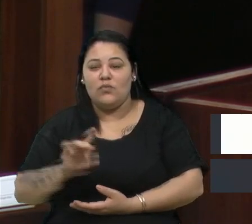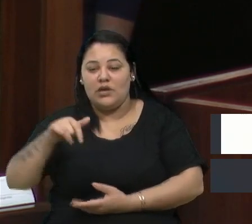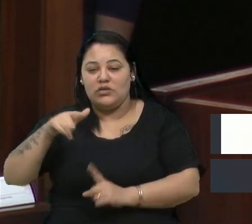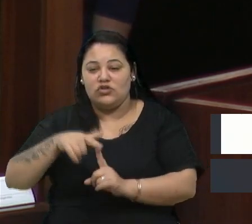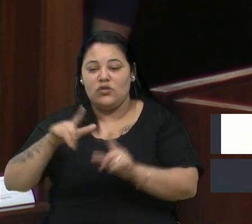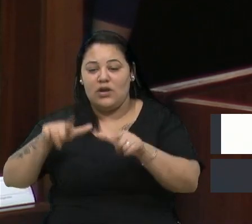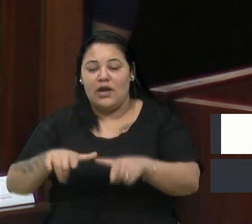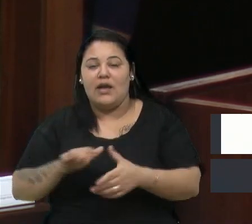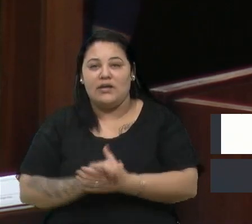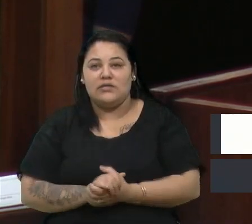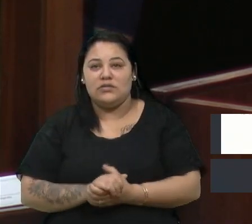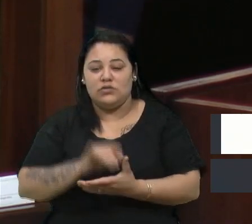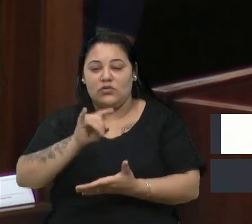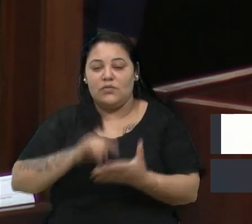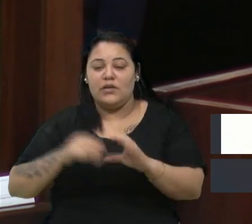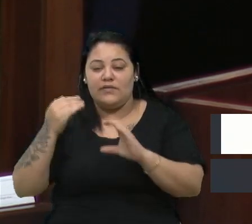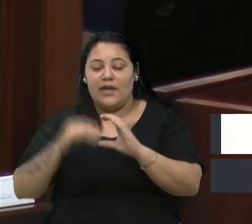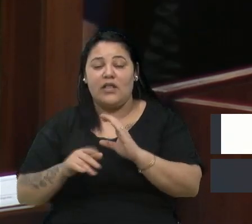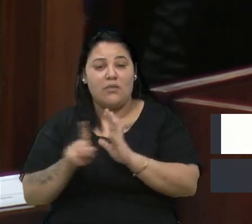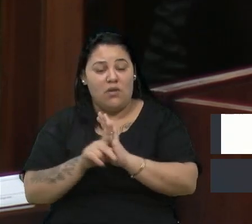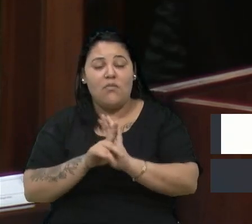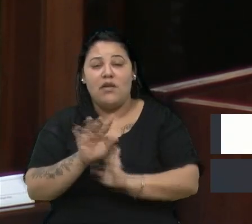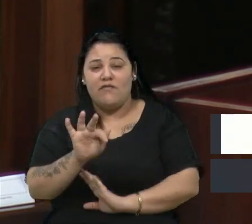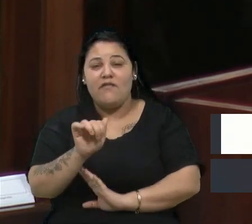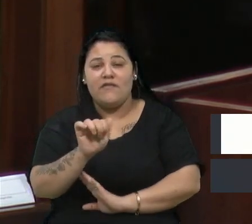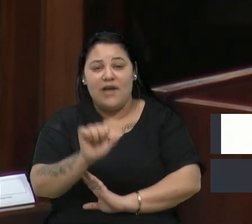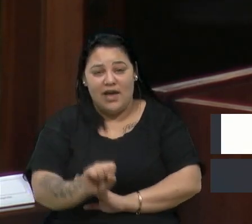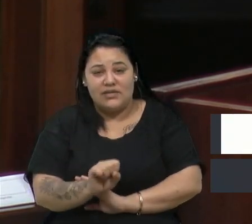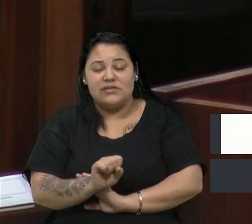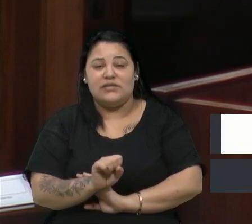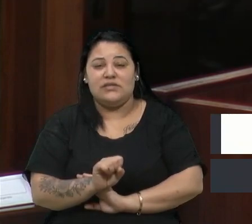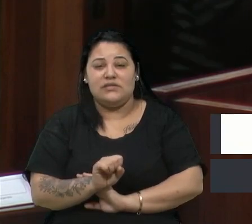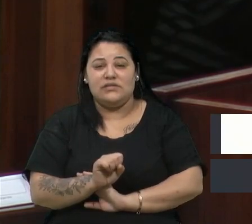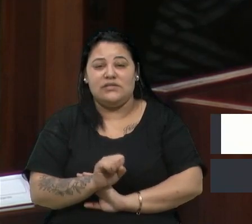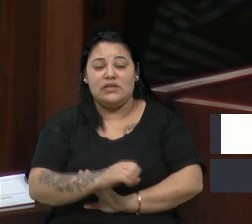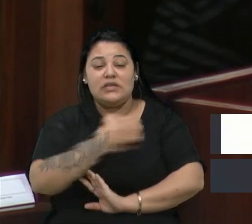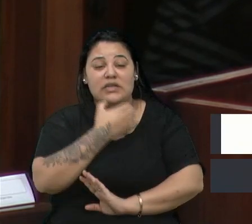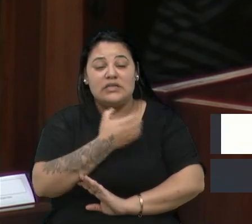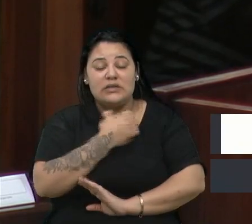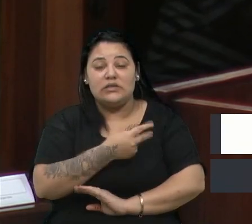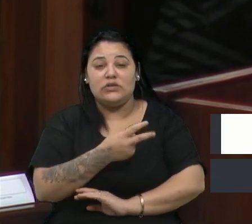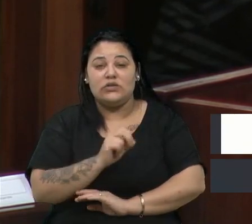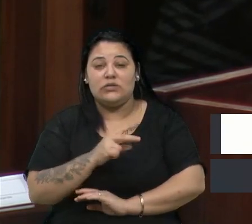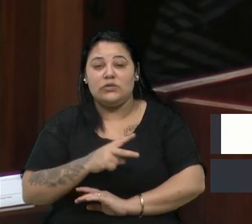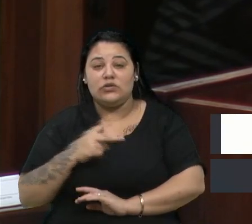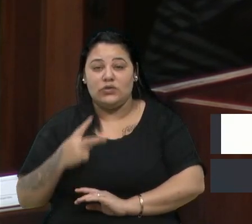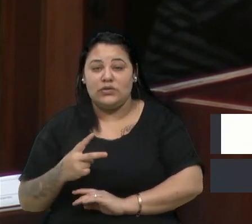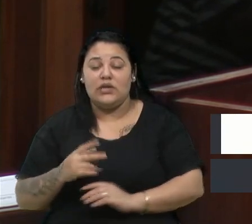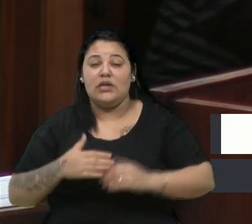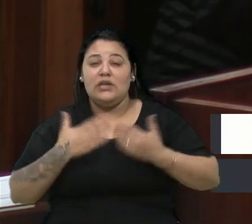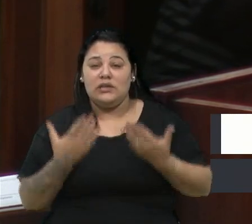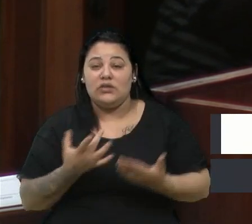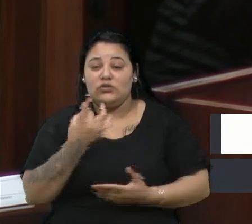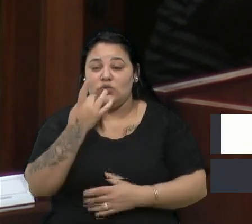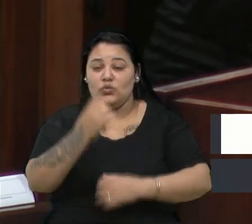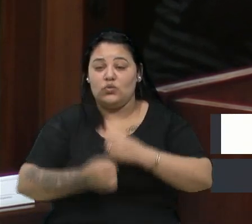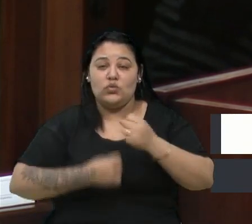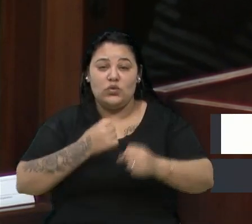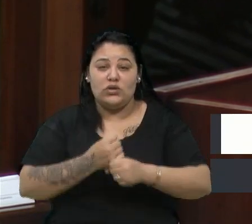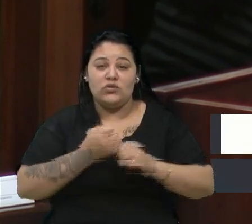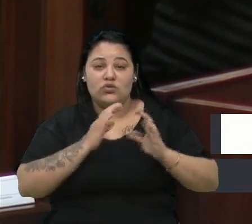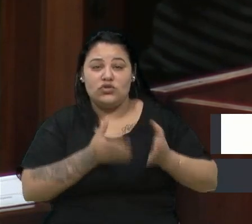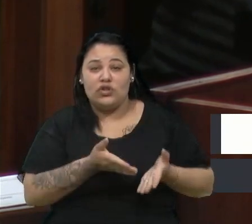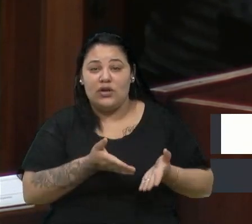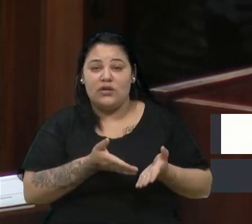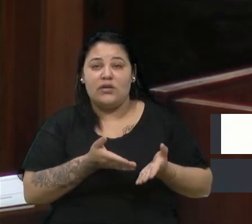documento enviado, inclusive, pela própria FAS a ele em dezembro de 2022. Então, nós estamos há um ano atrás disso. Eu